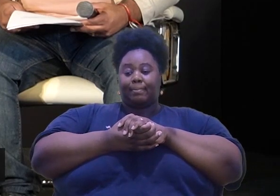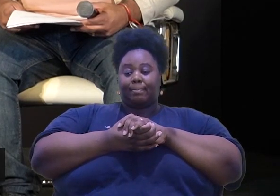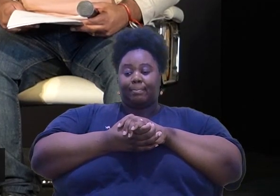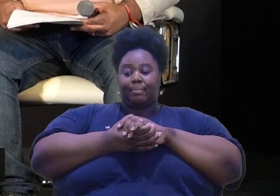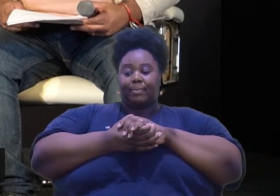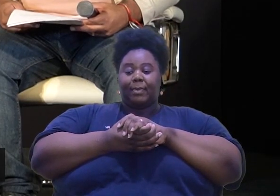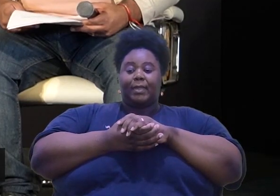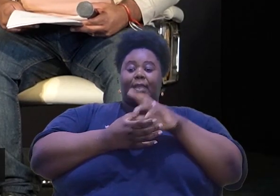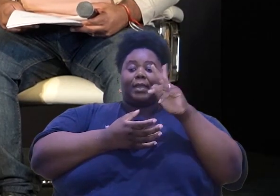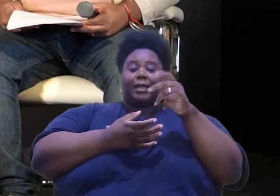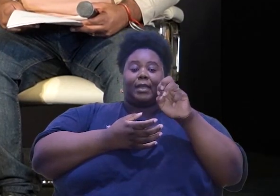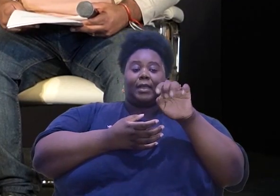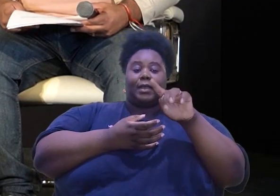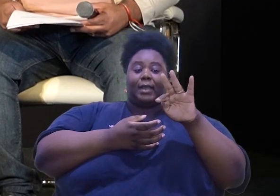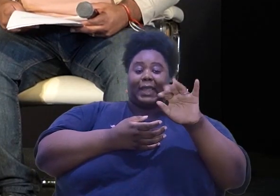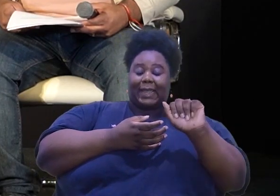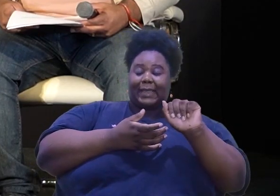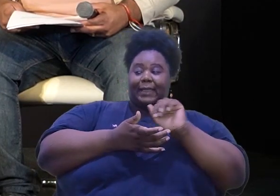Henriqueta